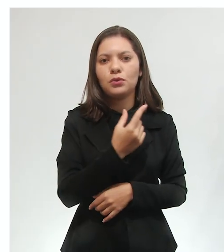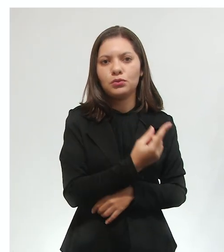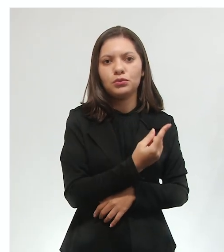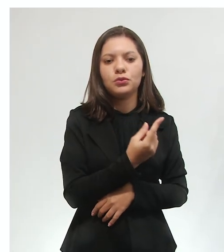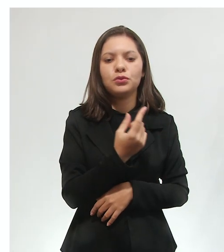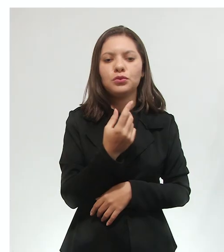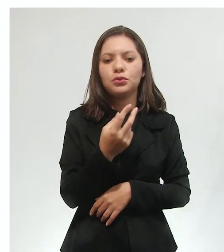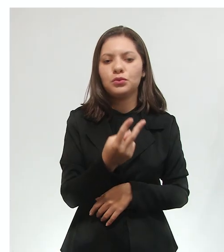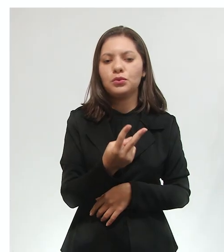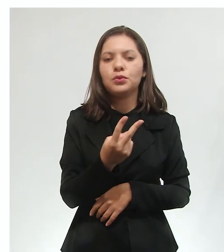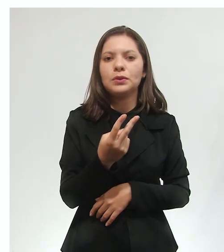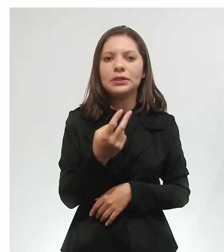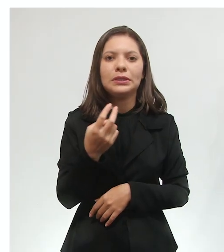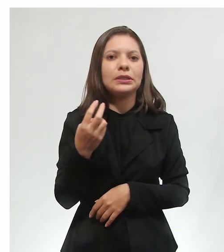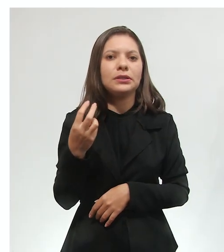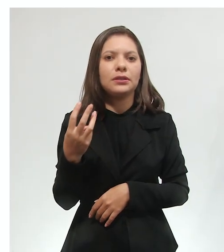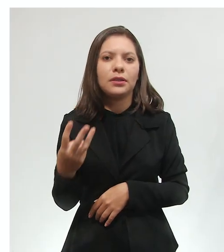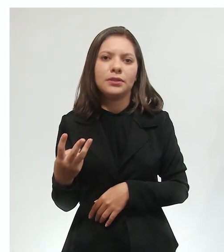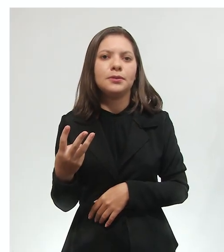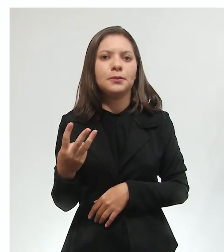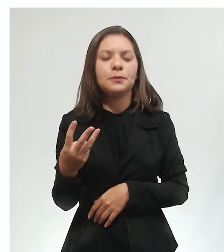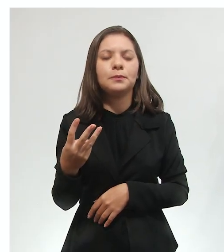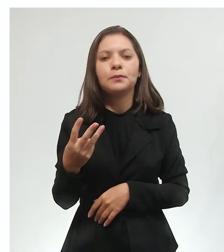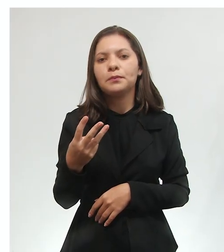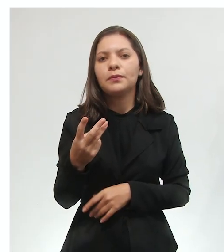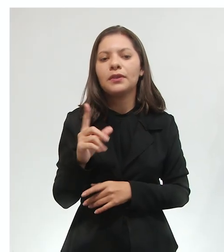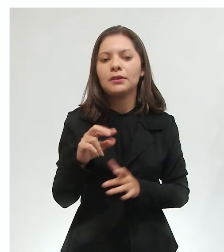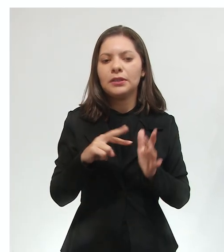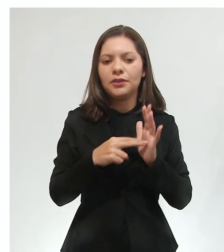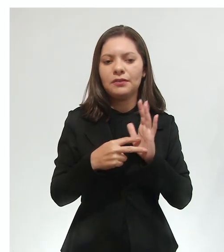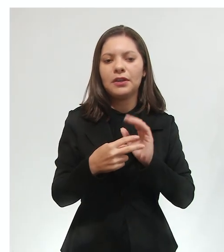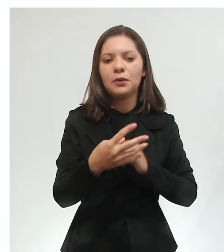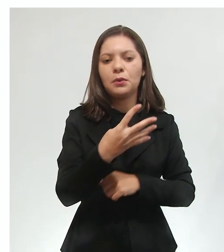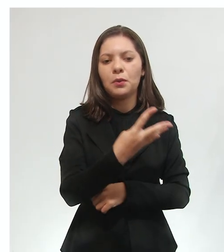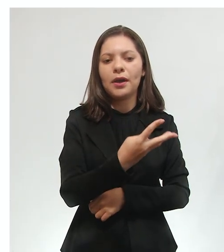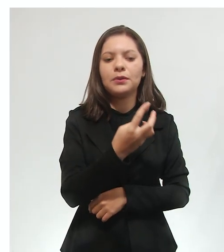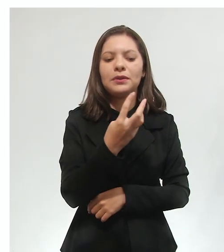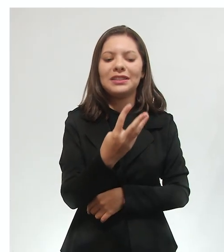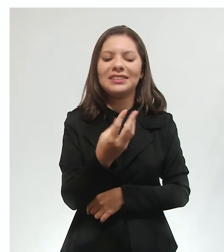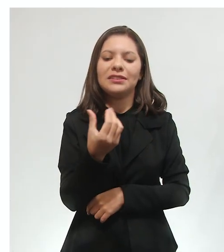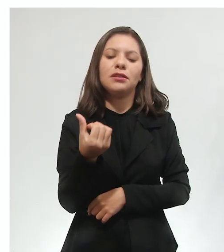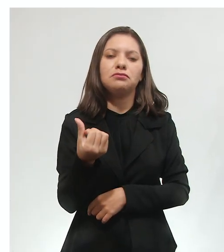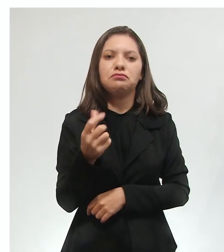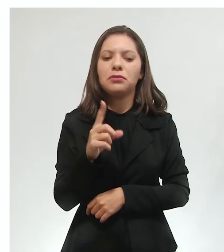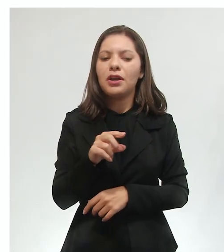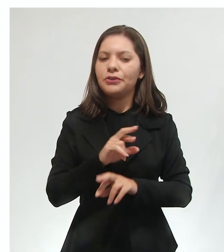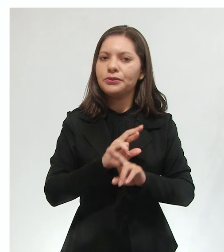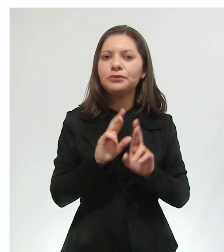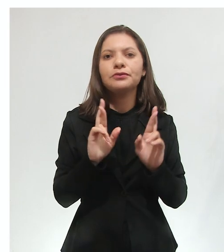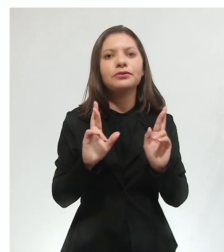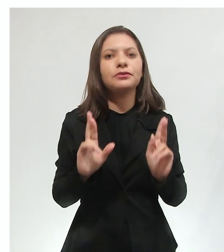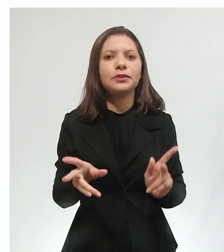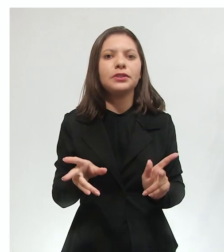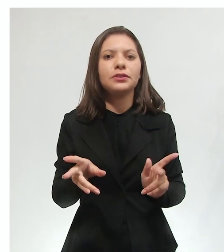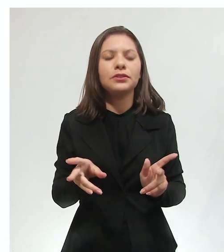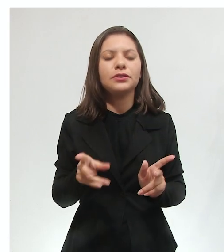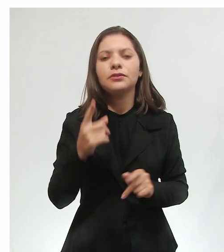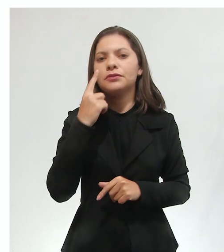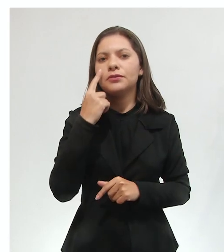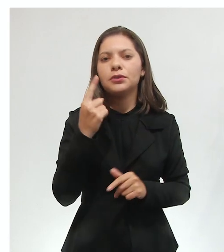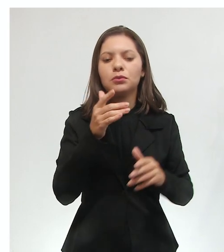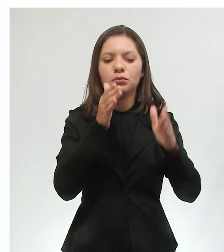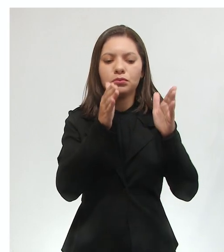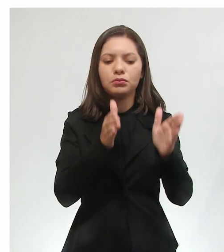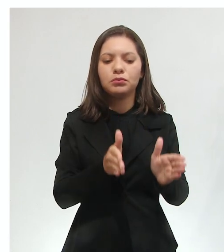2, ordem 3. São 3 ordens distintas. Então, essas ordens vão receber,